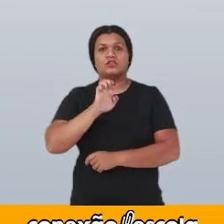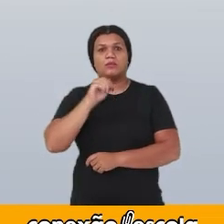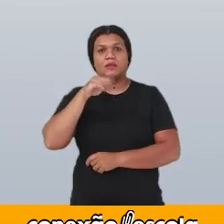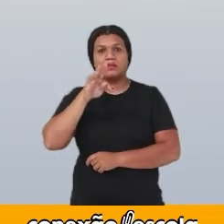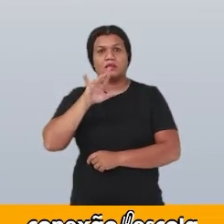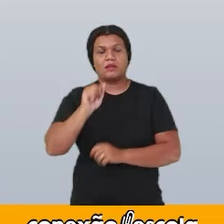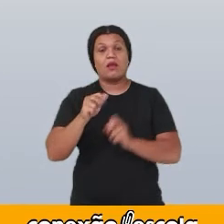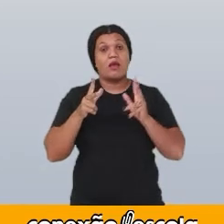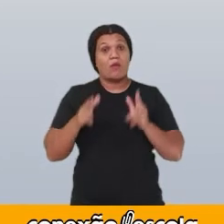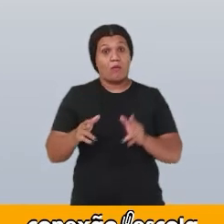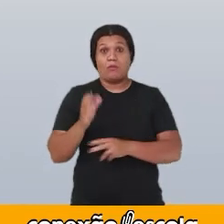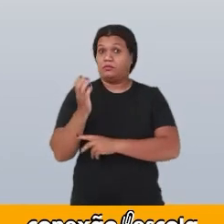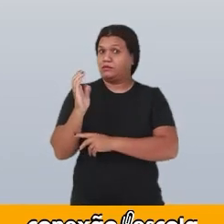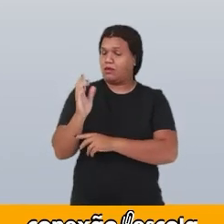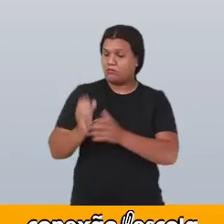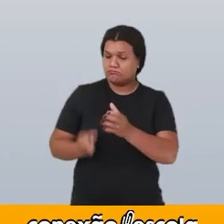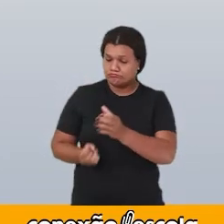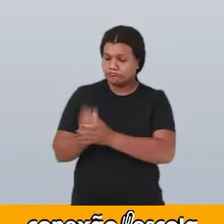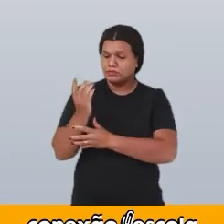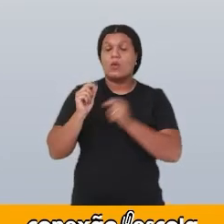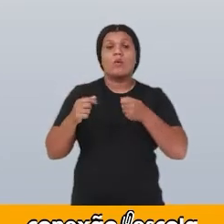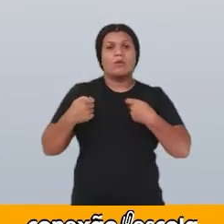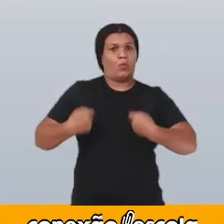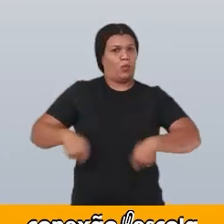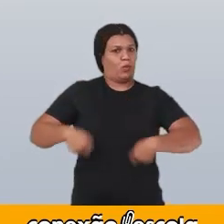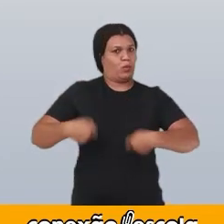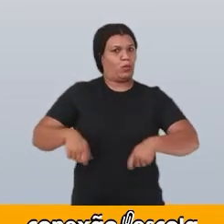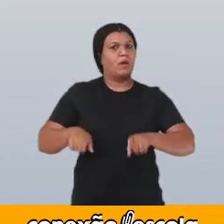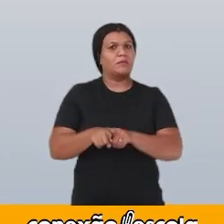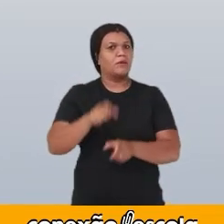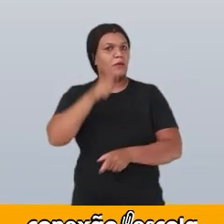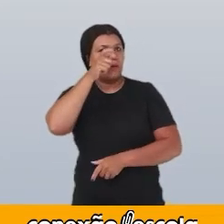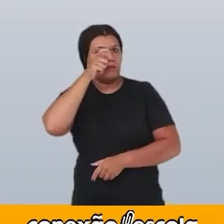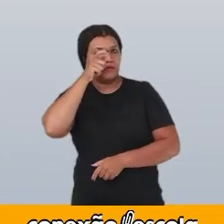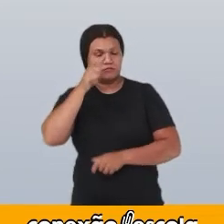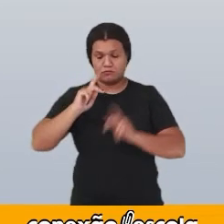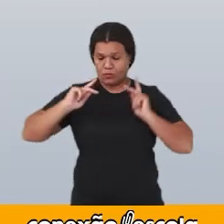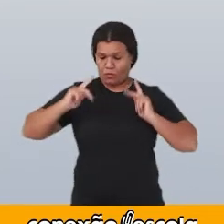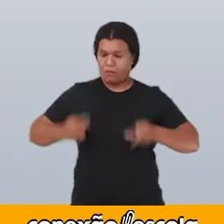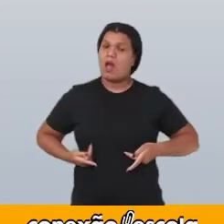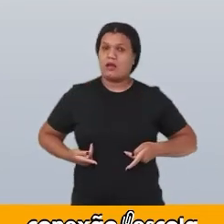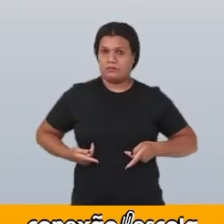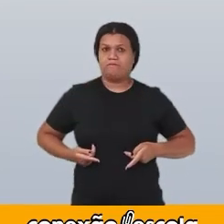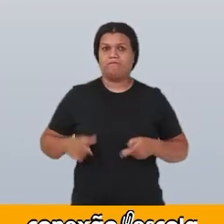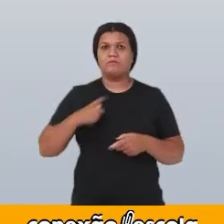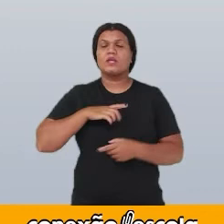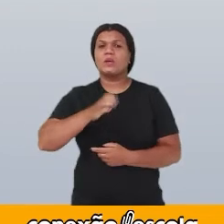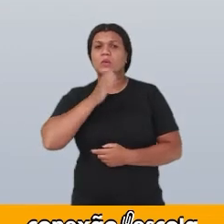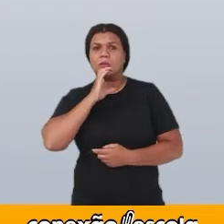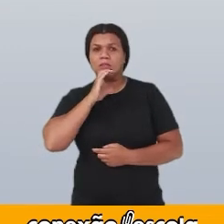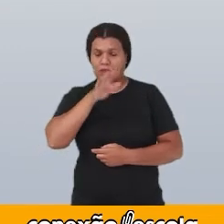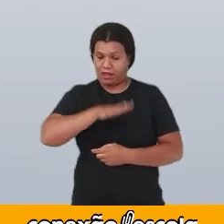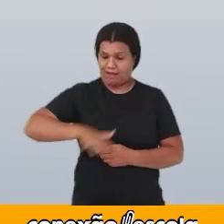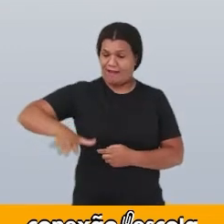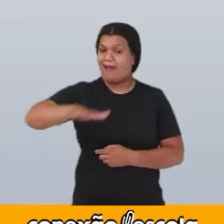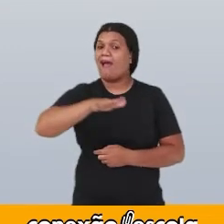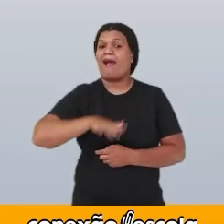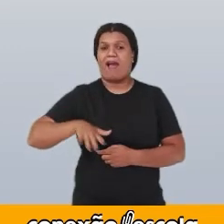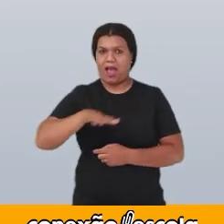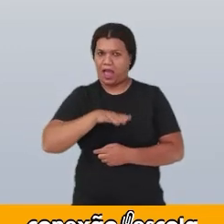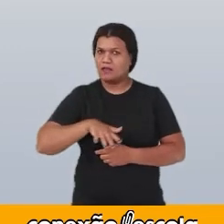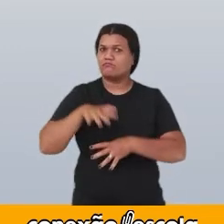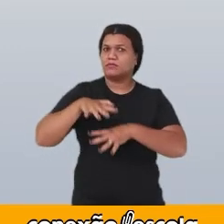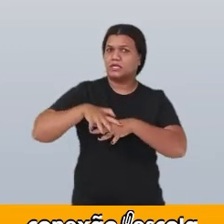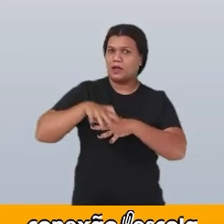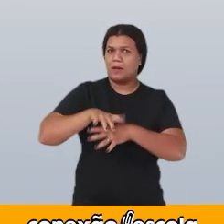as ciências, nasceu da necessidade e das observações do homem. Os conhecimentos geométricos começaram a